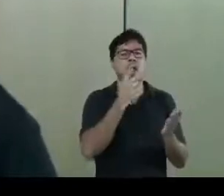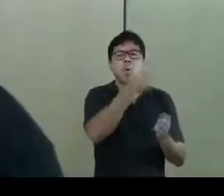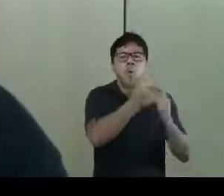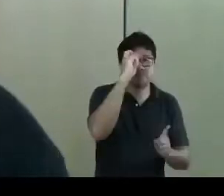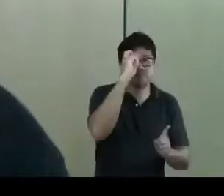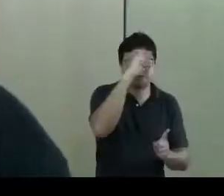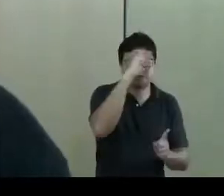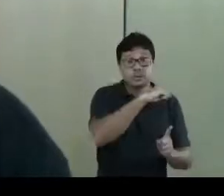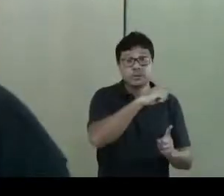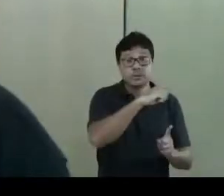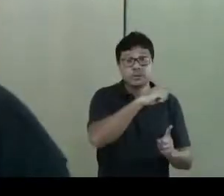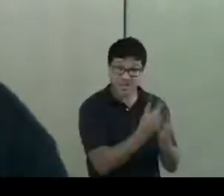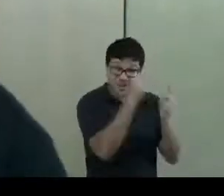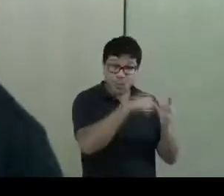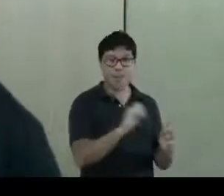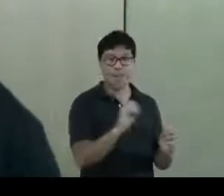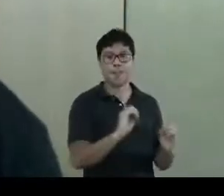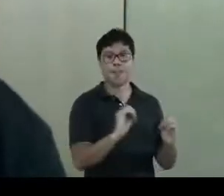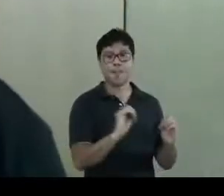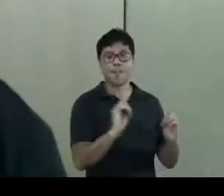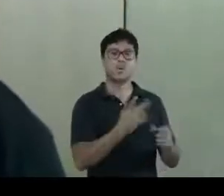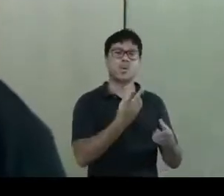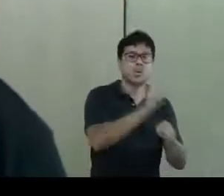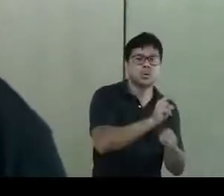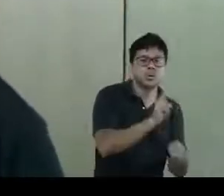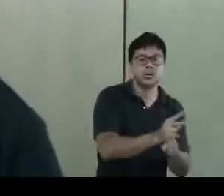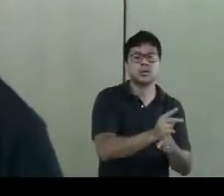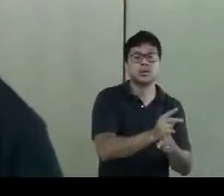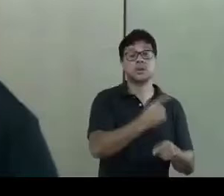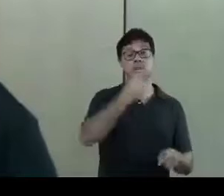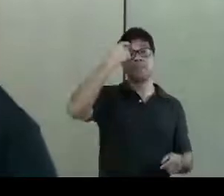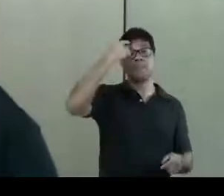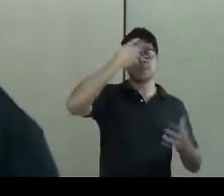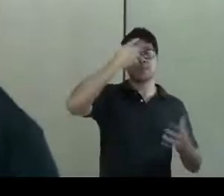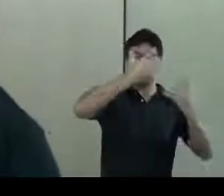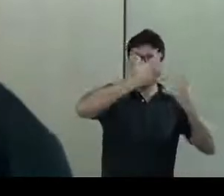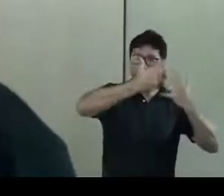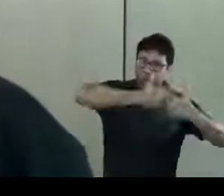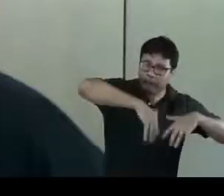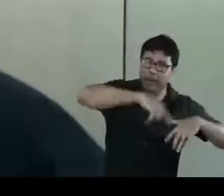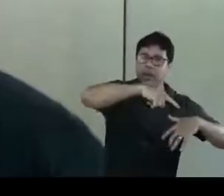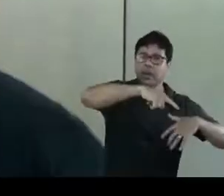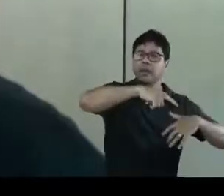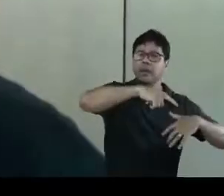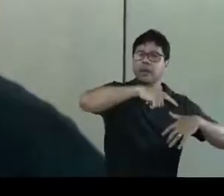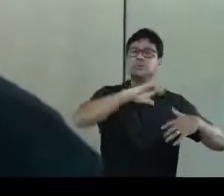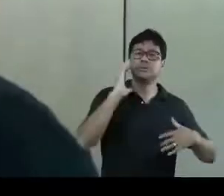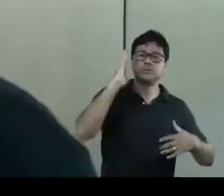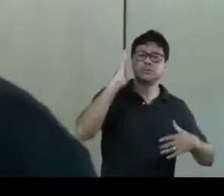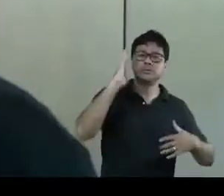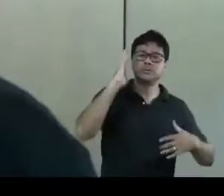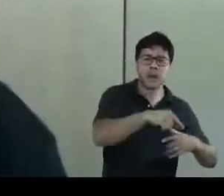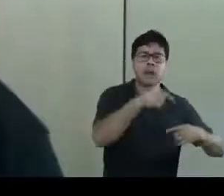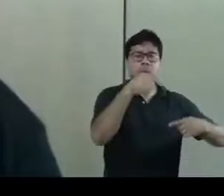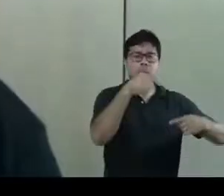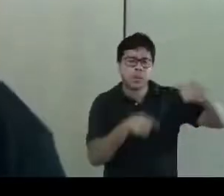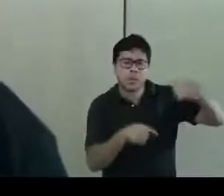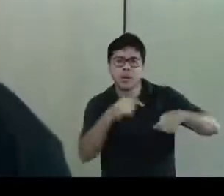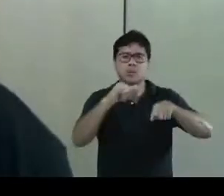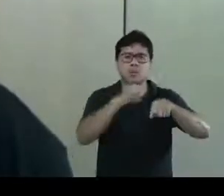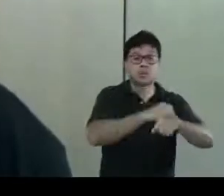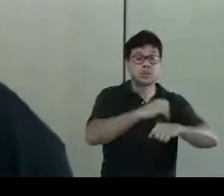não valorizarmos isso, né, protegendo e pensando e arquitetando, né, estratégias e políticas